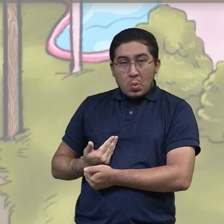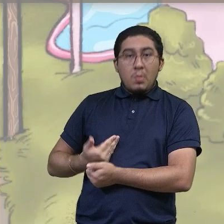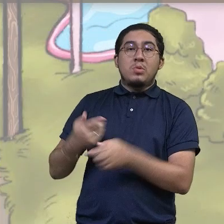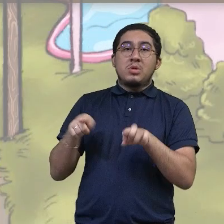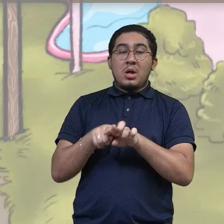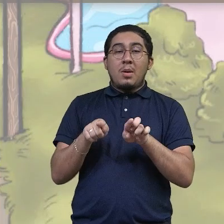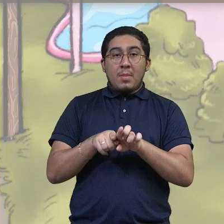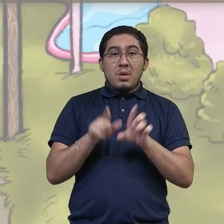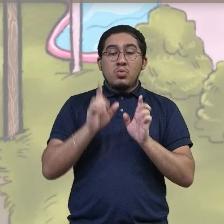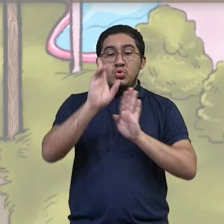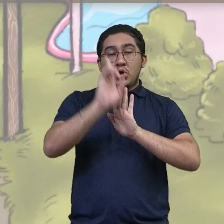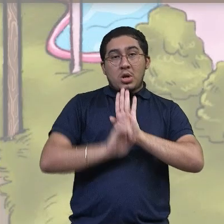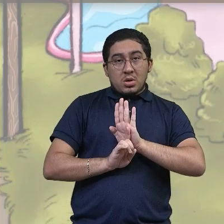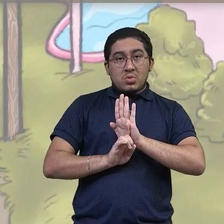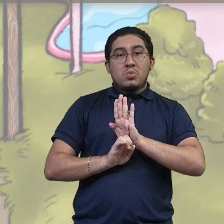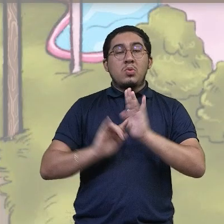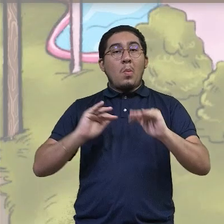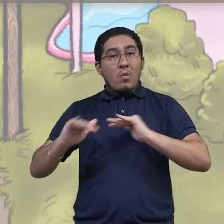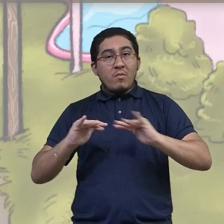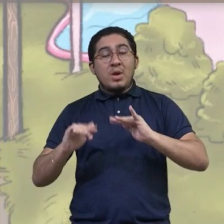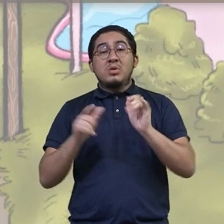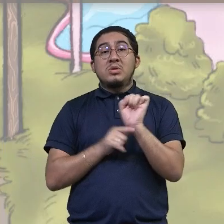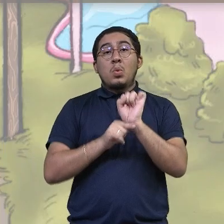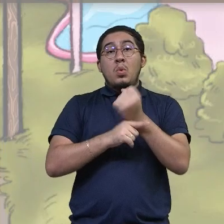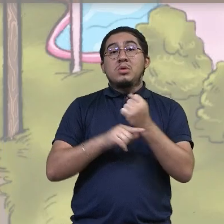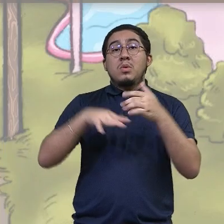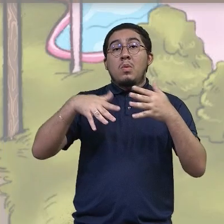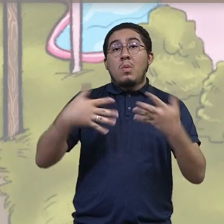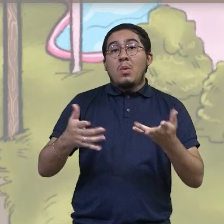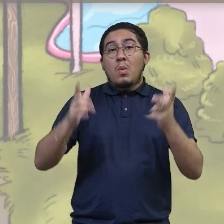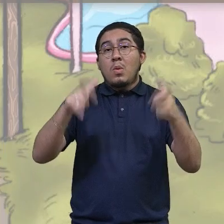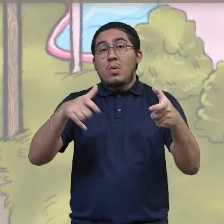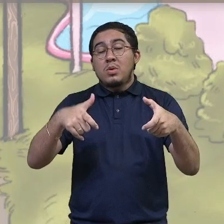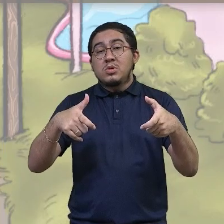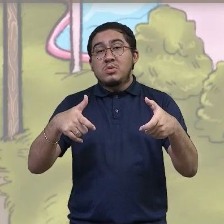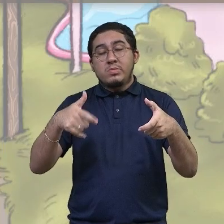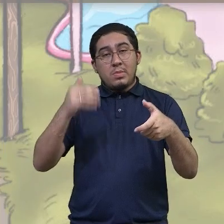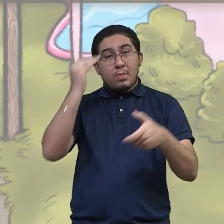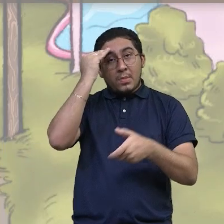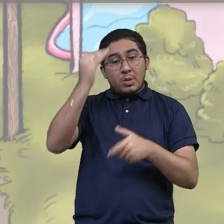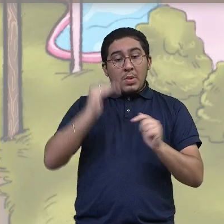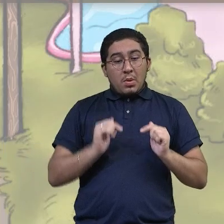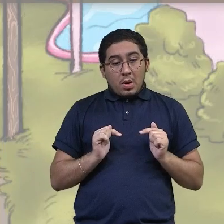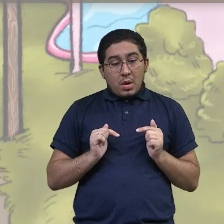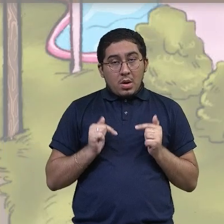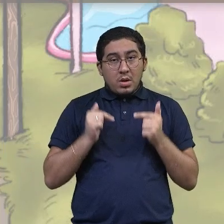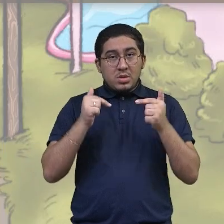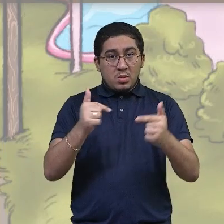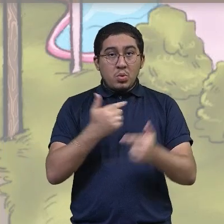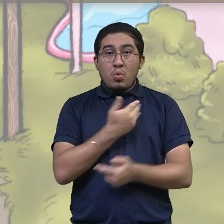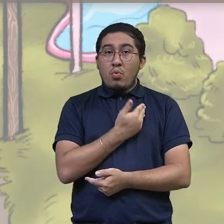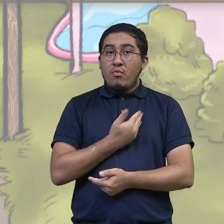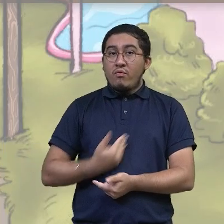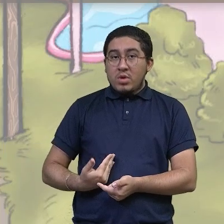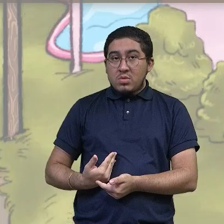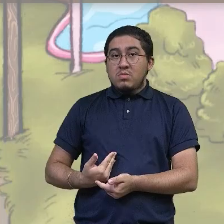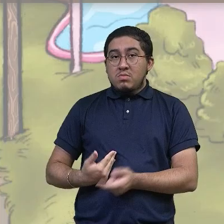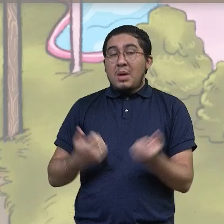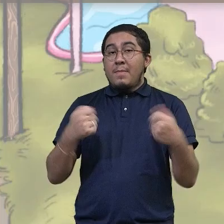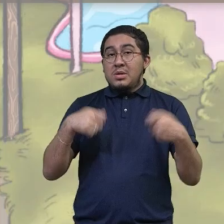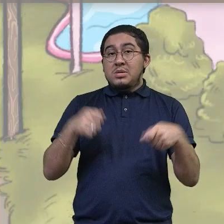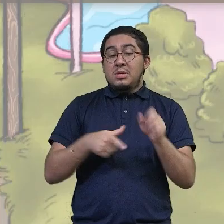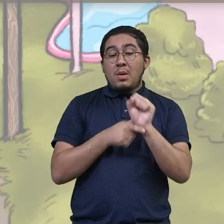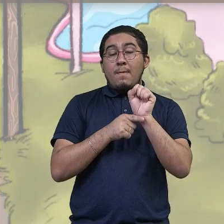e vir, deve ser garantida por quem? Então, principalmente pelas ações, né, governamentais que devem